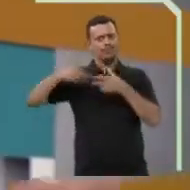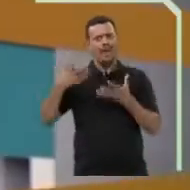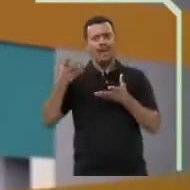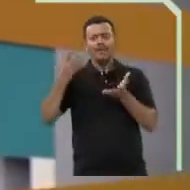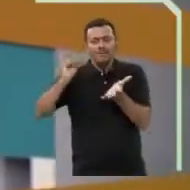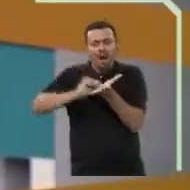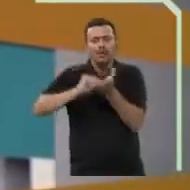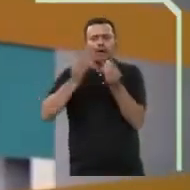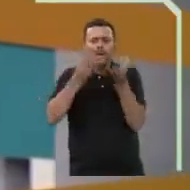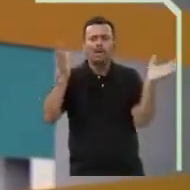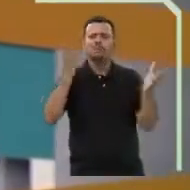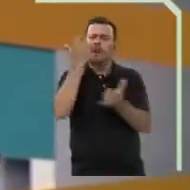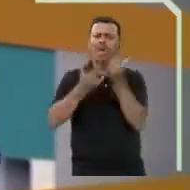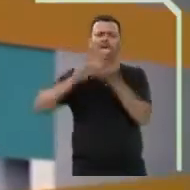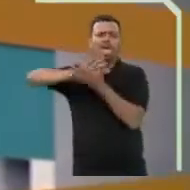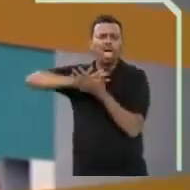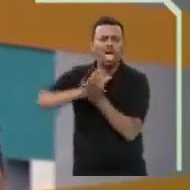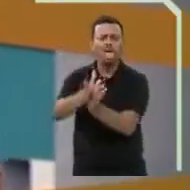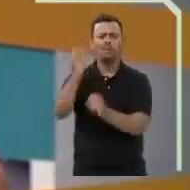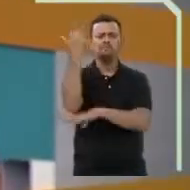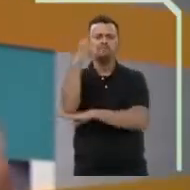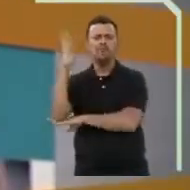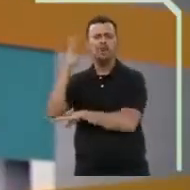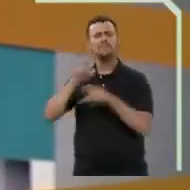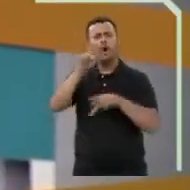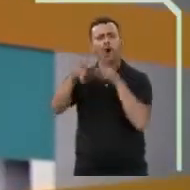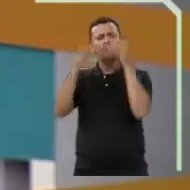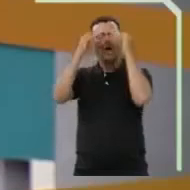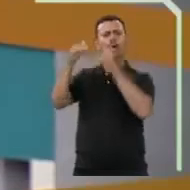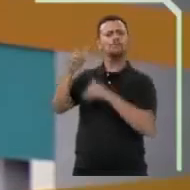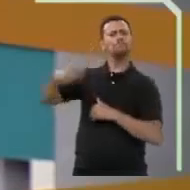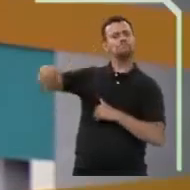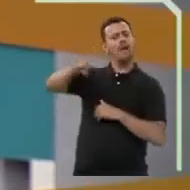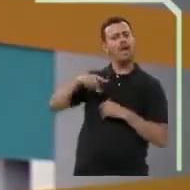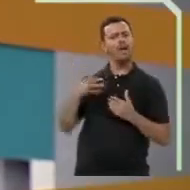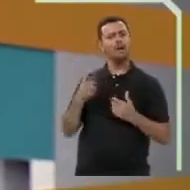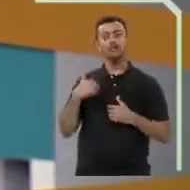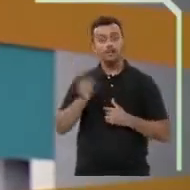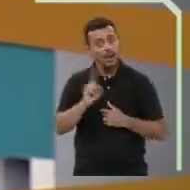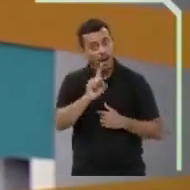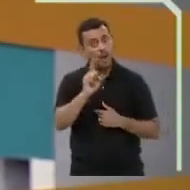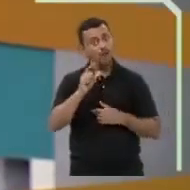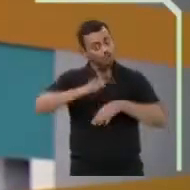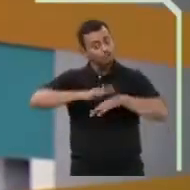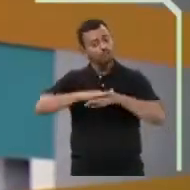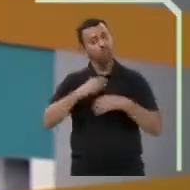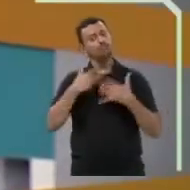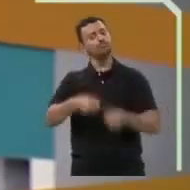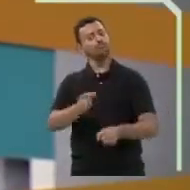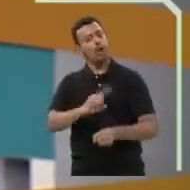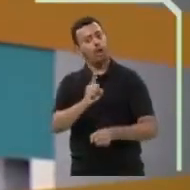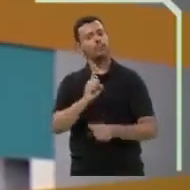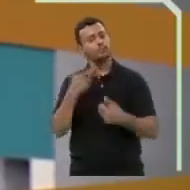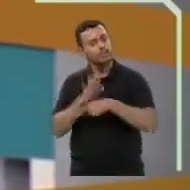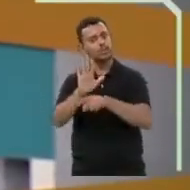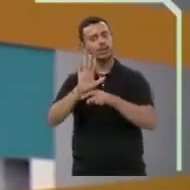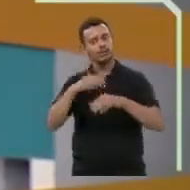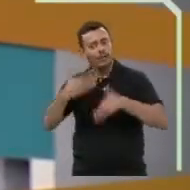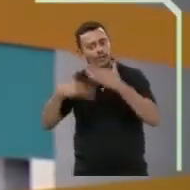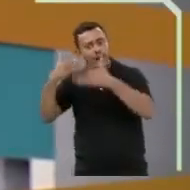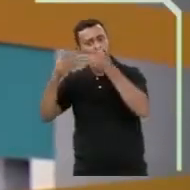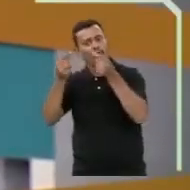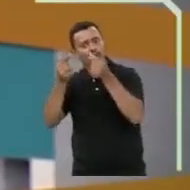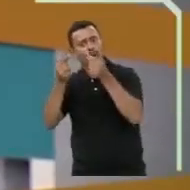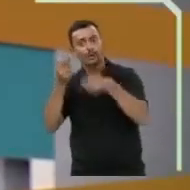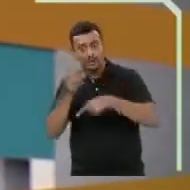das florestas e dos povos originários. Nós não vamos fazer desse jeito. Nós vamos combinar desenvolvimento econômico com